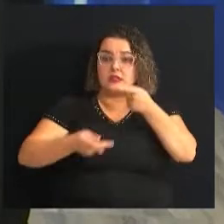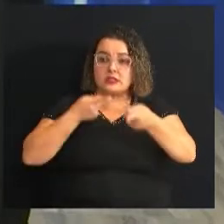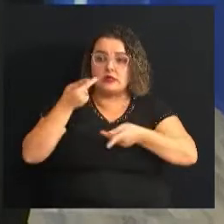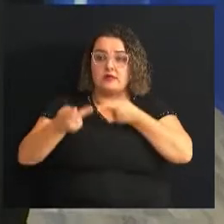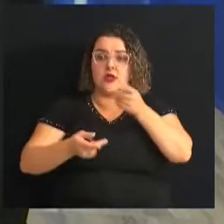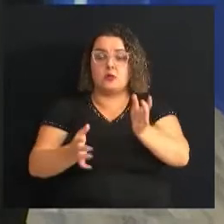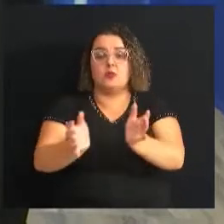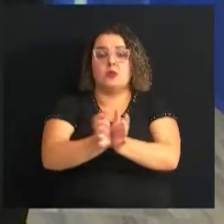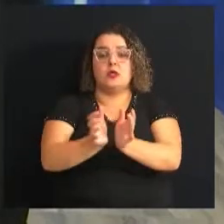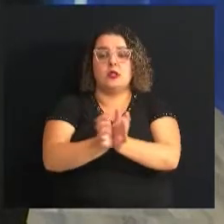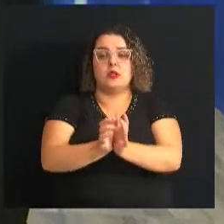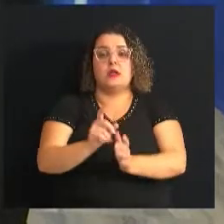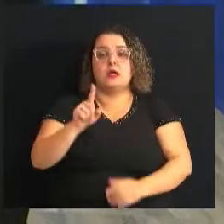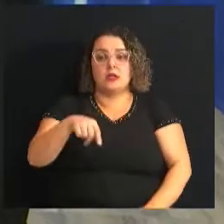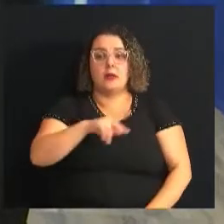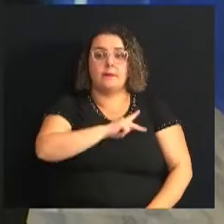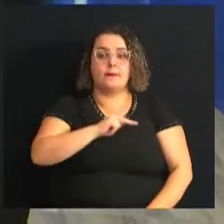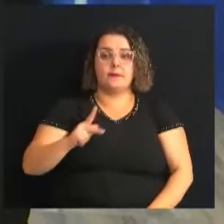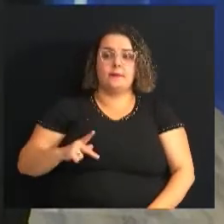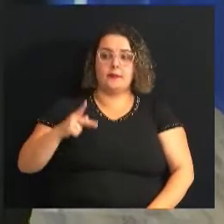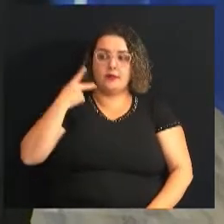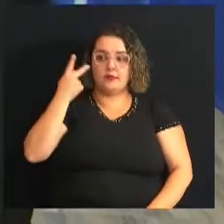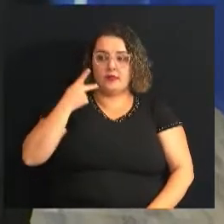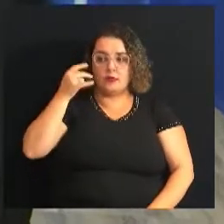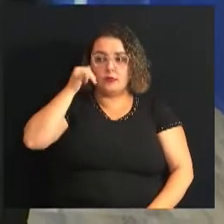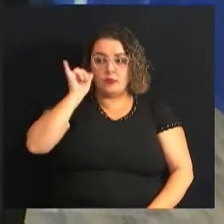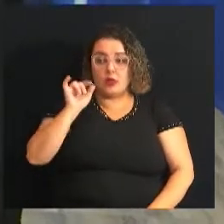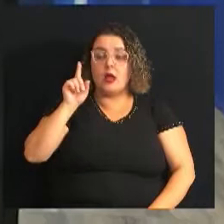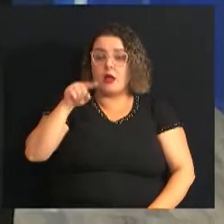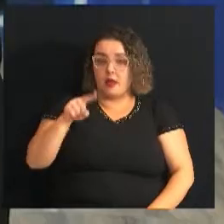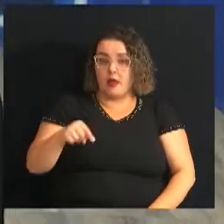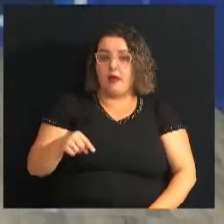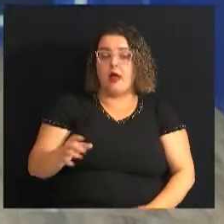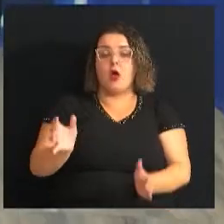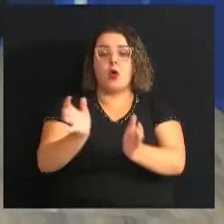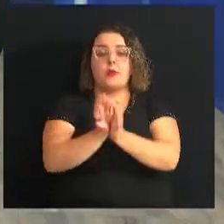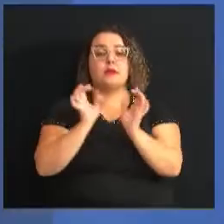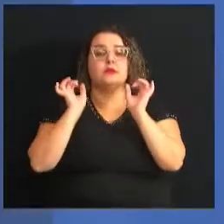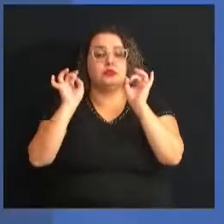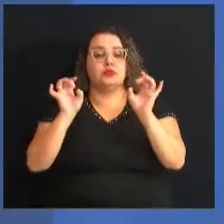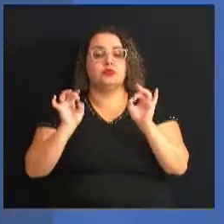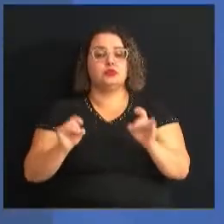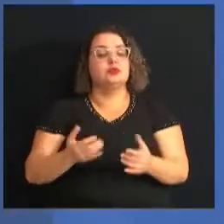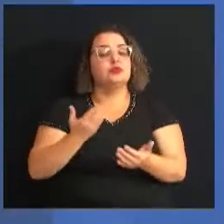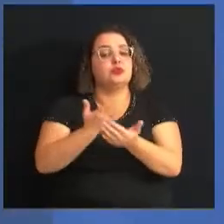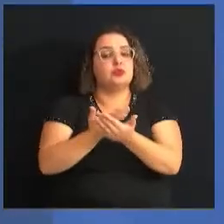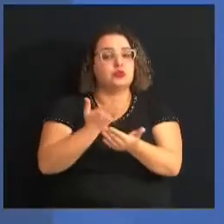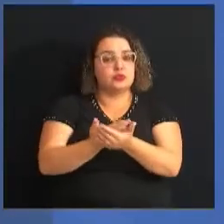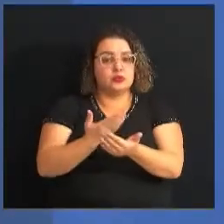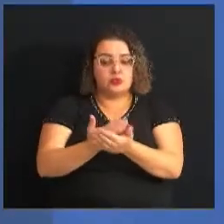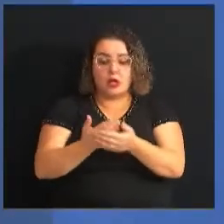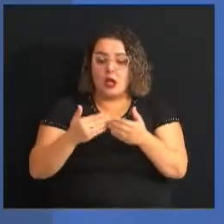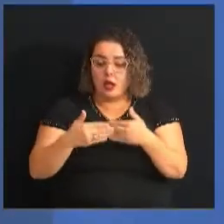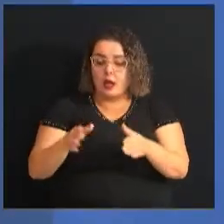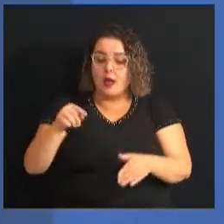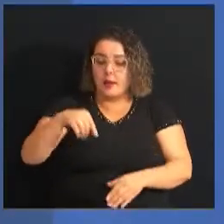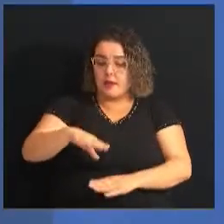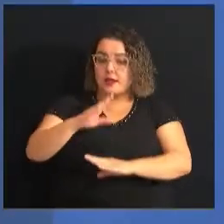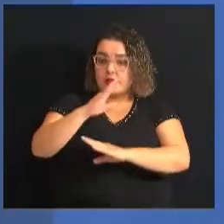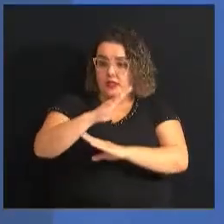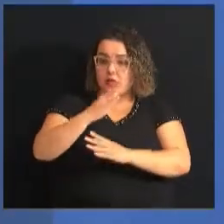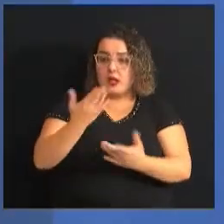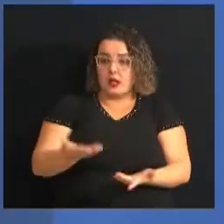comissão que é presidida pelo vereador Paulo Búfalo. É a Comissão Especial de Estudos que foi aberta aqui na Câmara